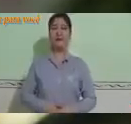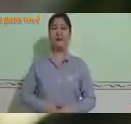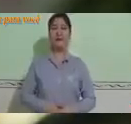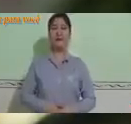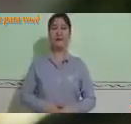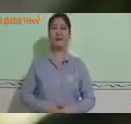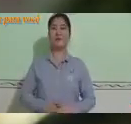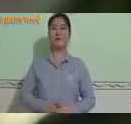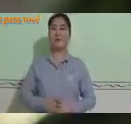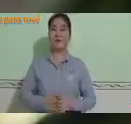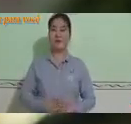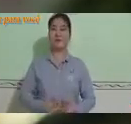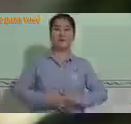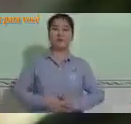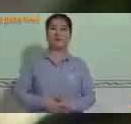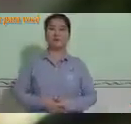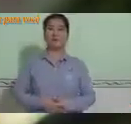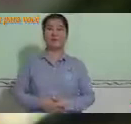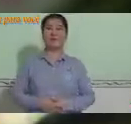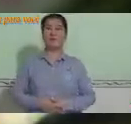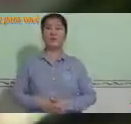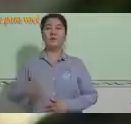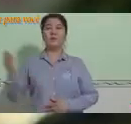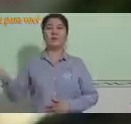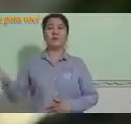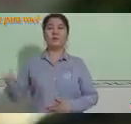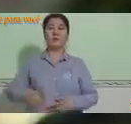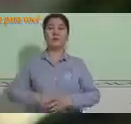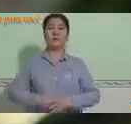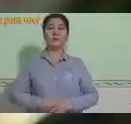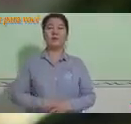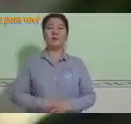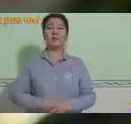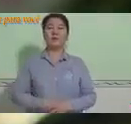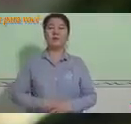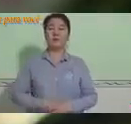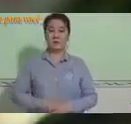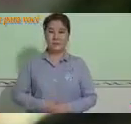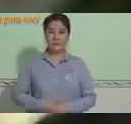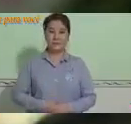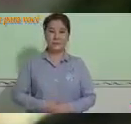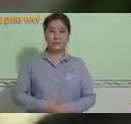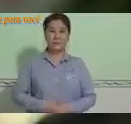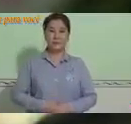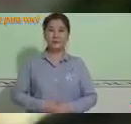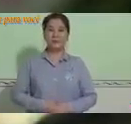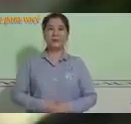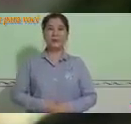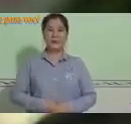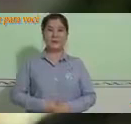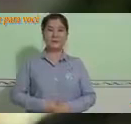DEMELMODODEPRPARO. Retirar o suco dos limões com a ajuda de um espremedor e adicioná-lo no liquidificador com os restantes